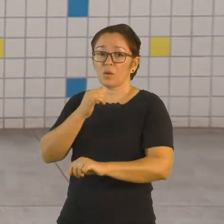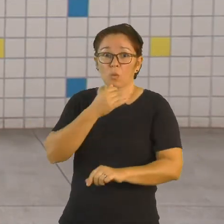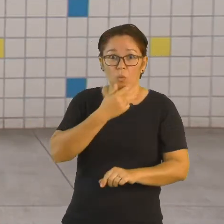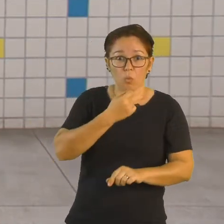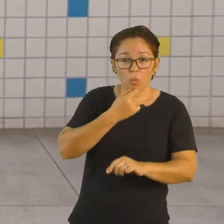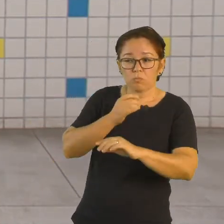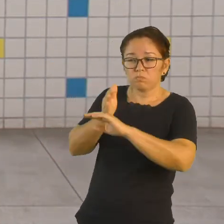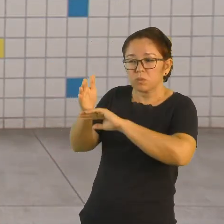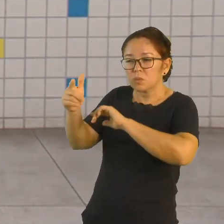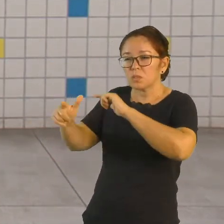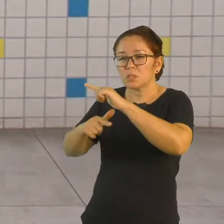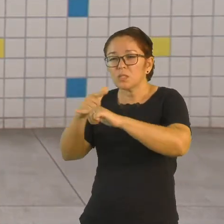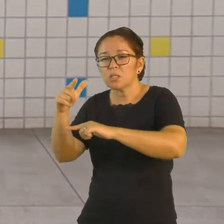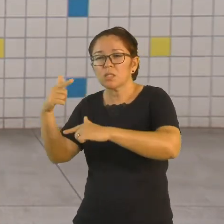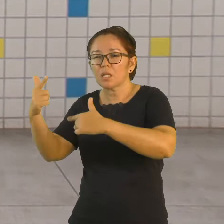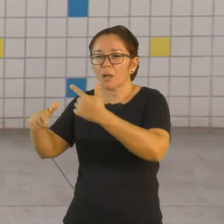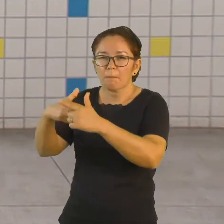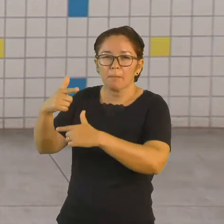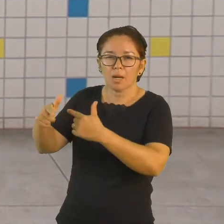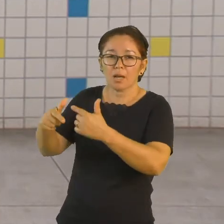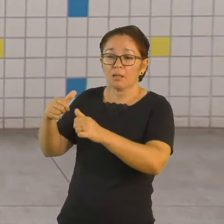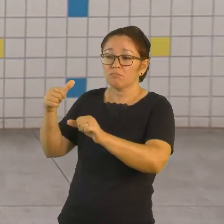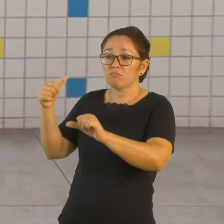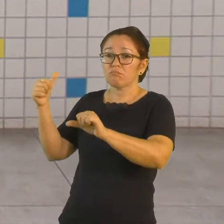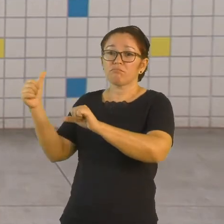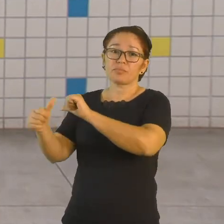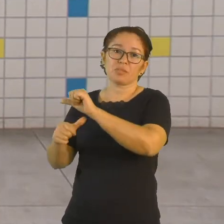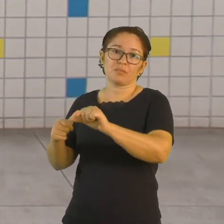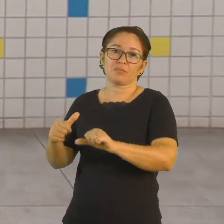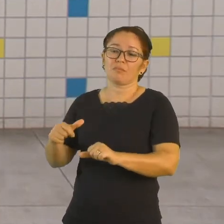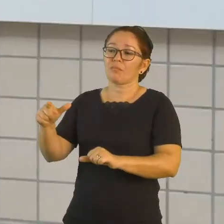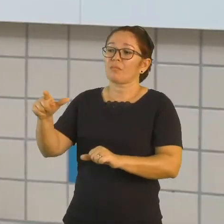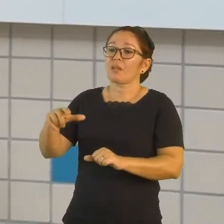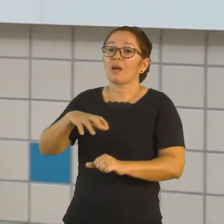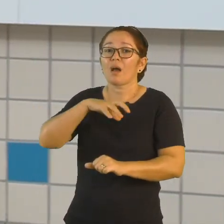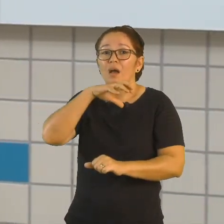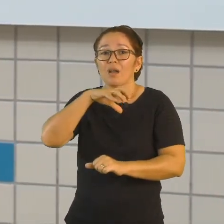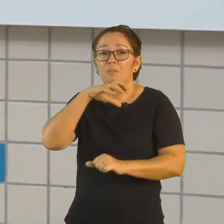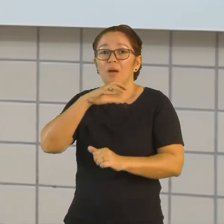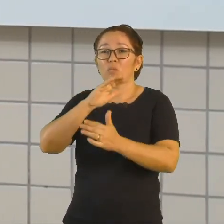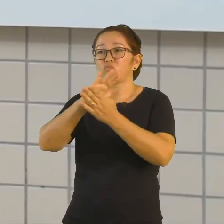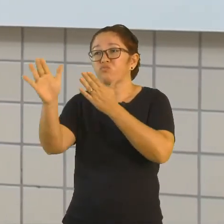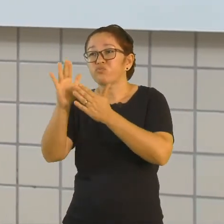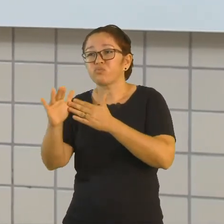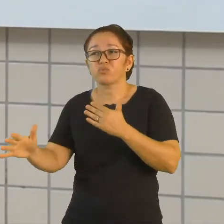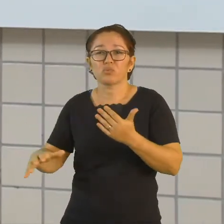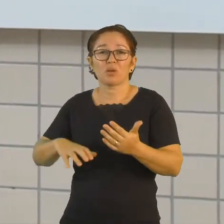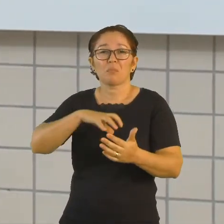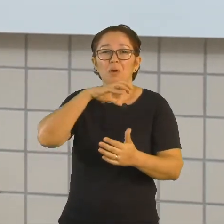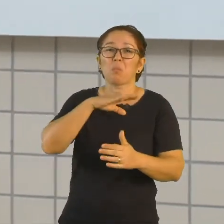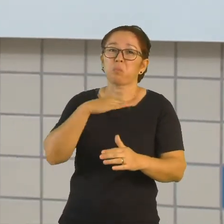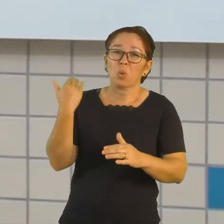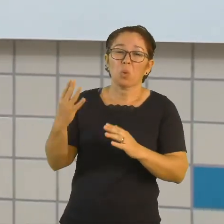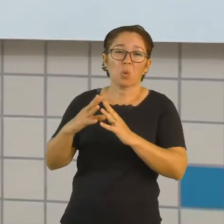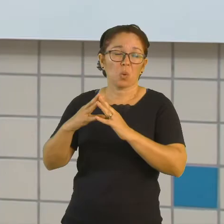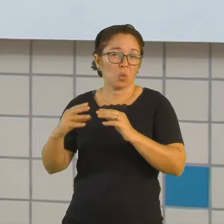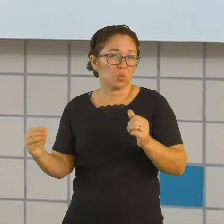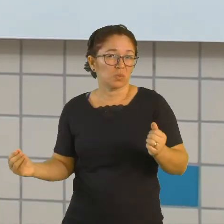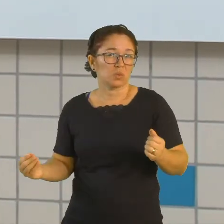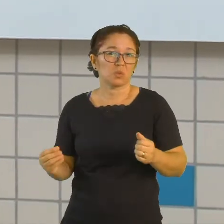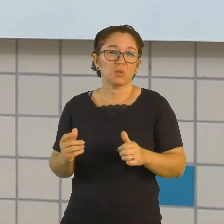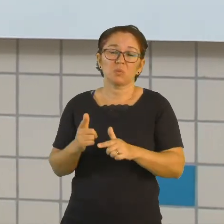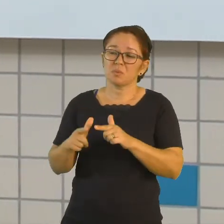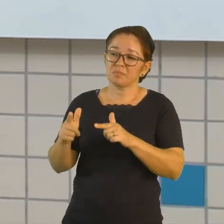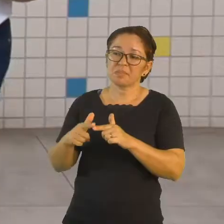que gera um impacto negativo. Agora, os impactos positivos, prestem